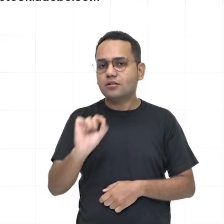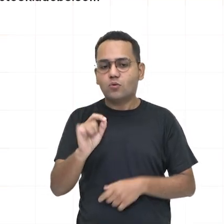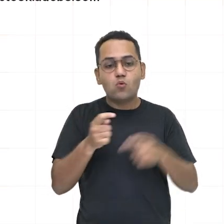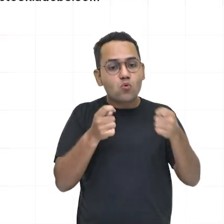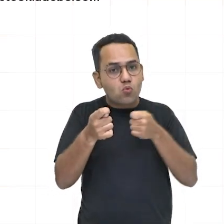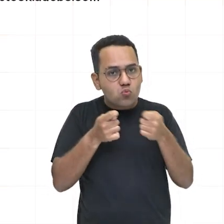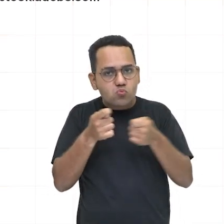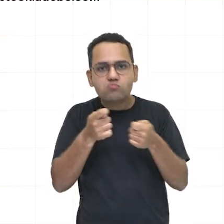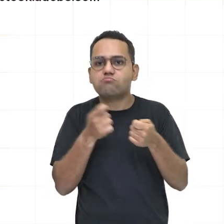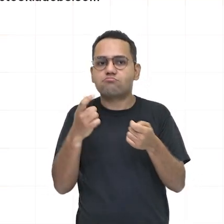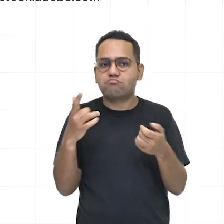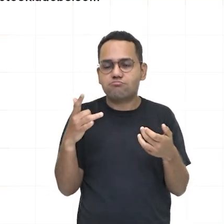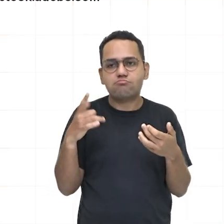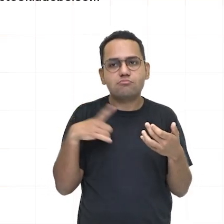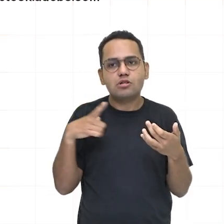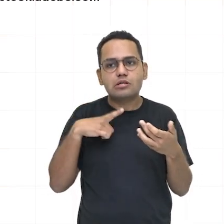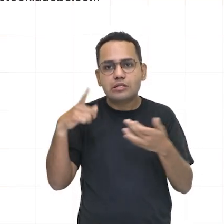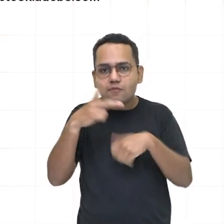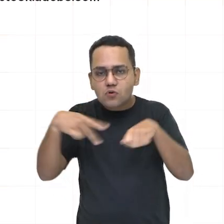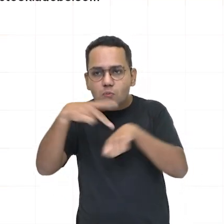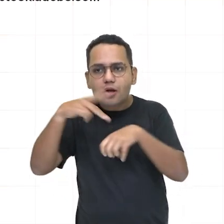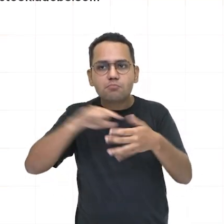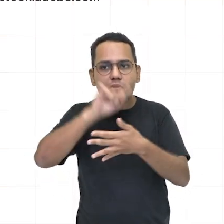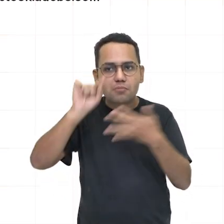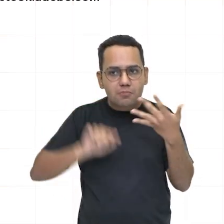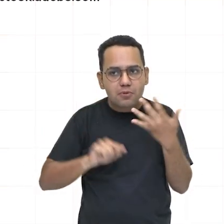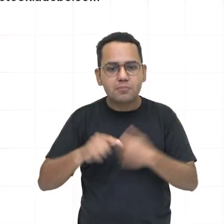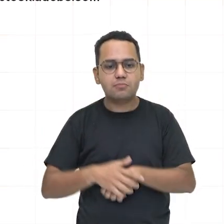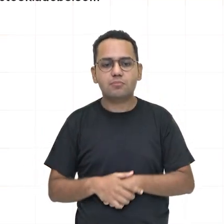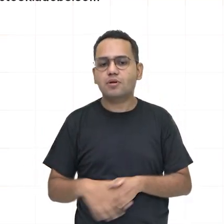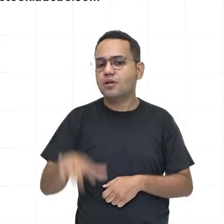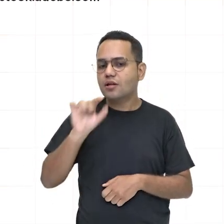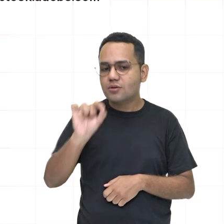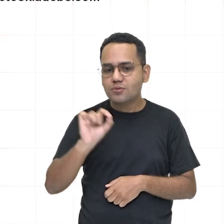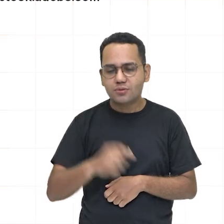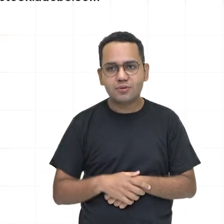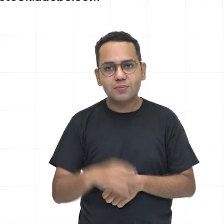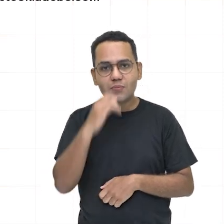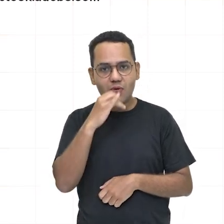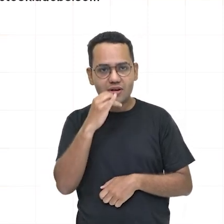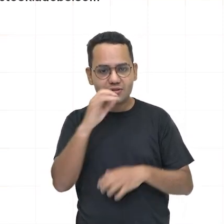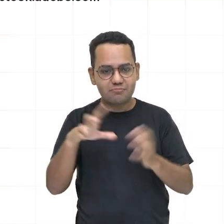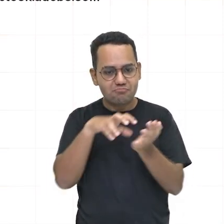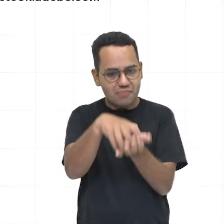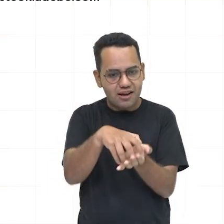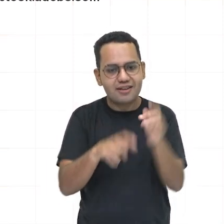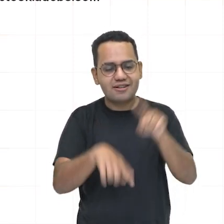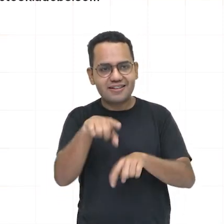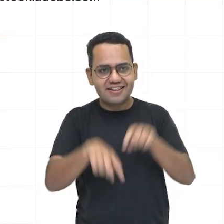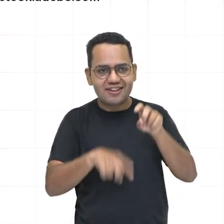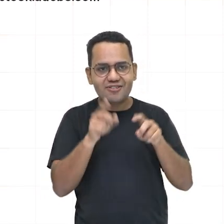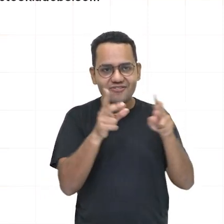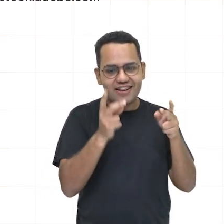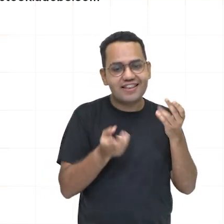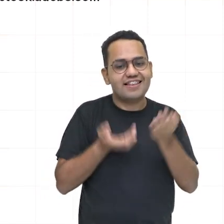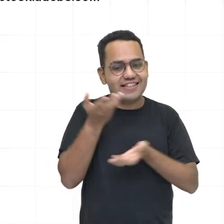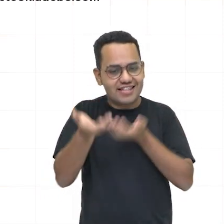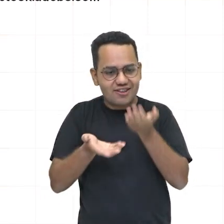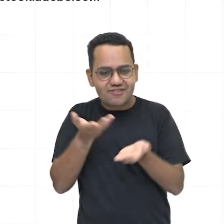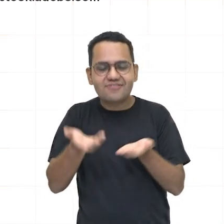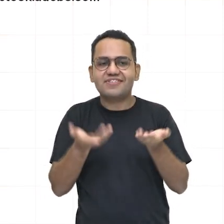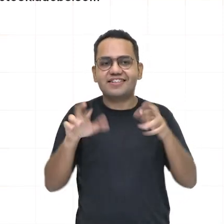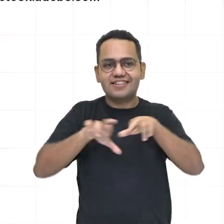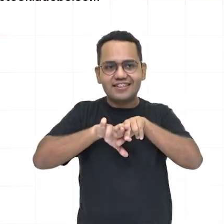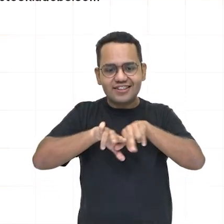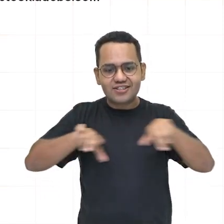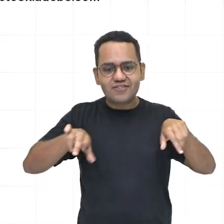mais intensos com a integração dos países que eram socialistas ao mercado internacional. A isso equivale dizer